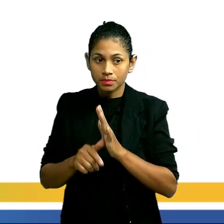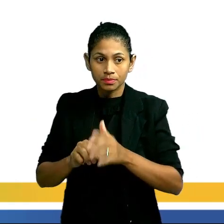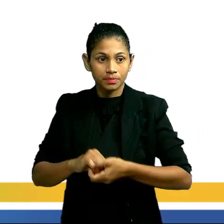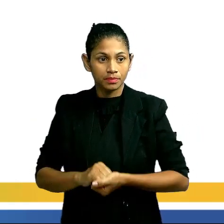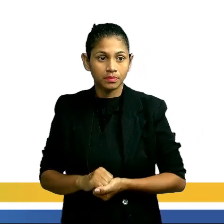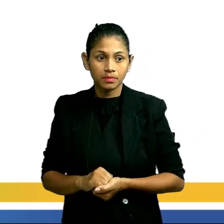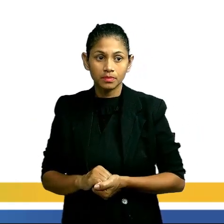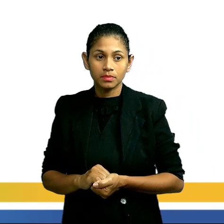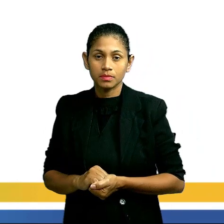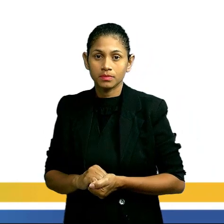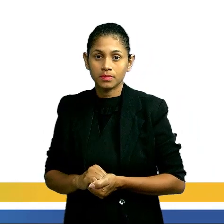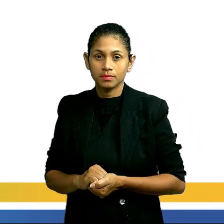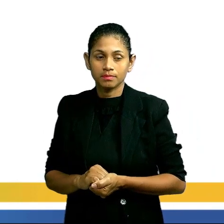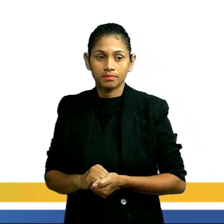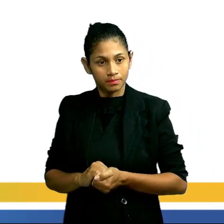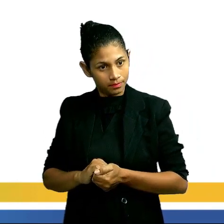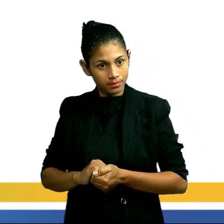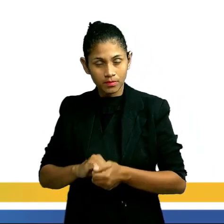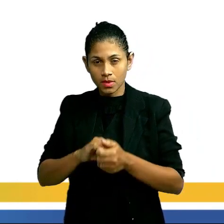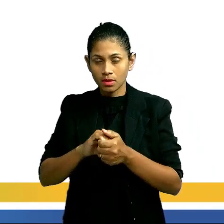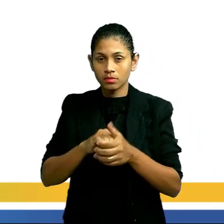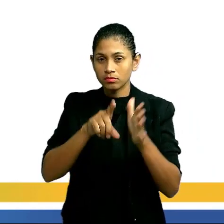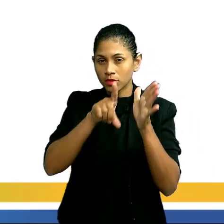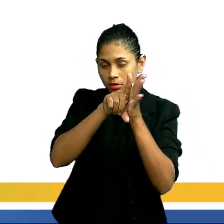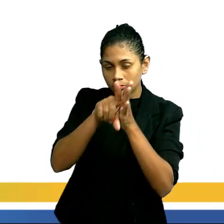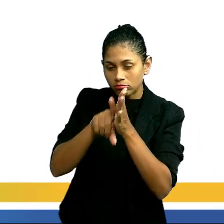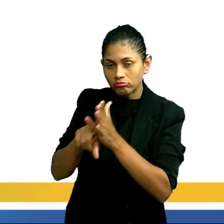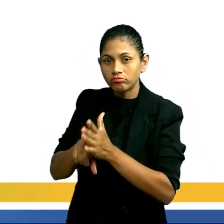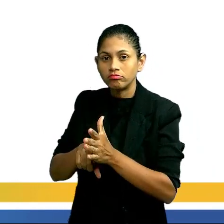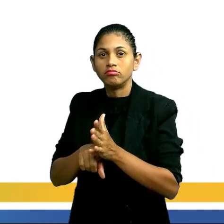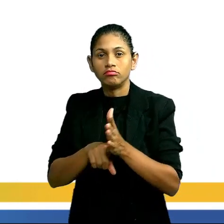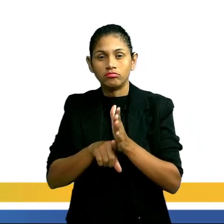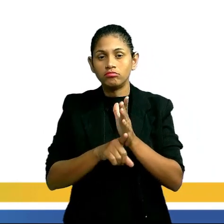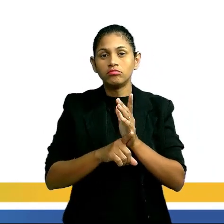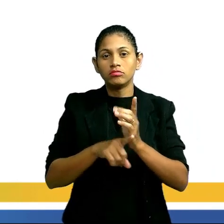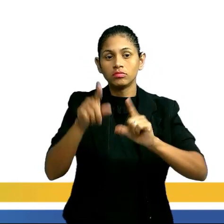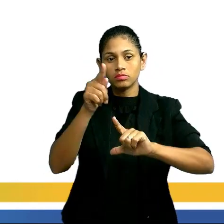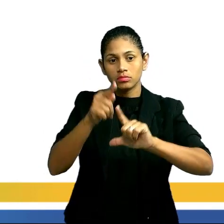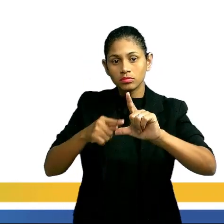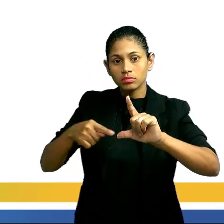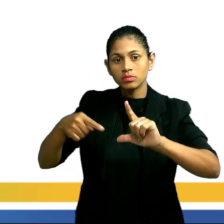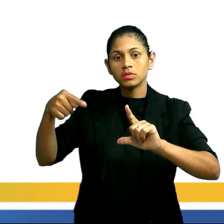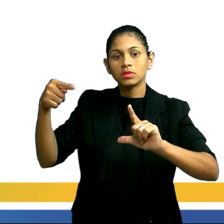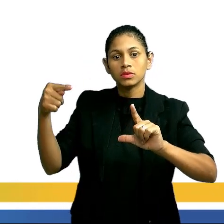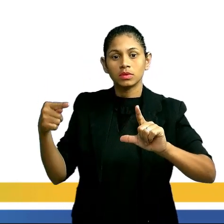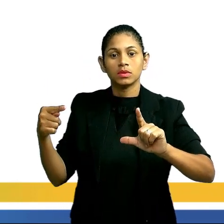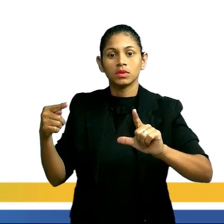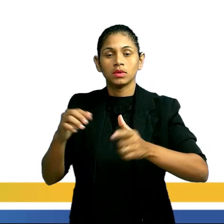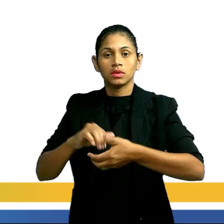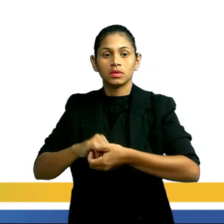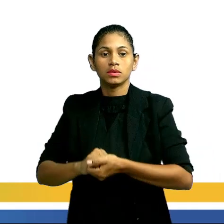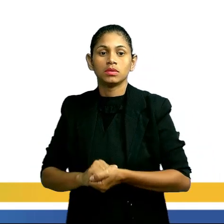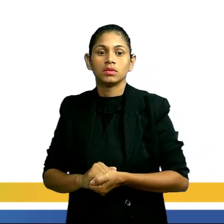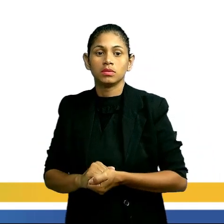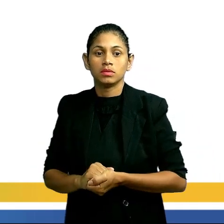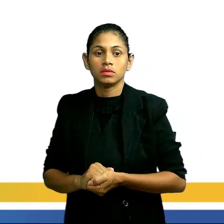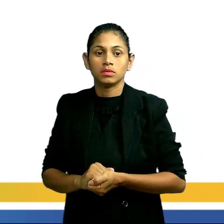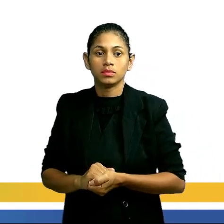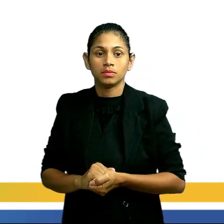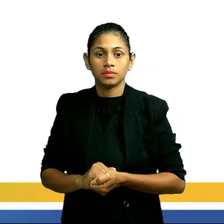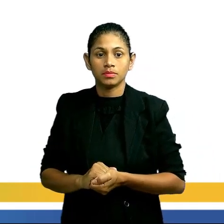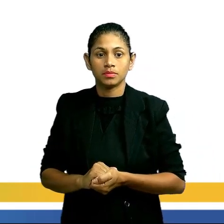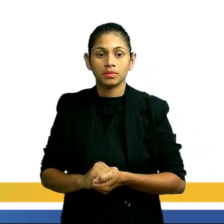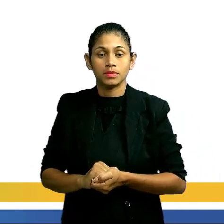a resolução. Questão bem tranquila de análise de gráficos. A única alternativa em que está sempre diminuindo à medida que x aumenta é o gráfico